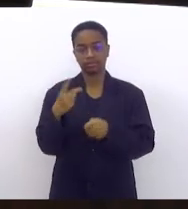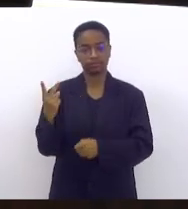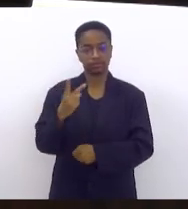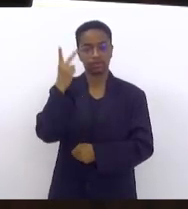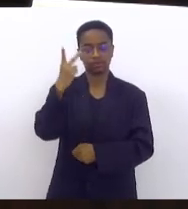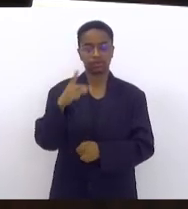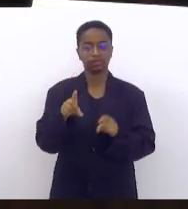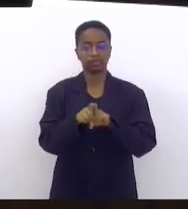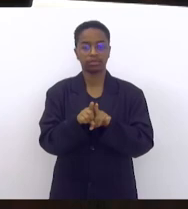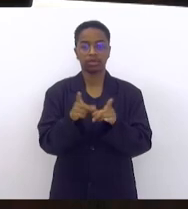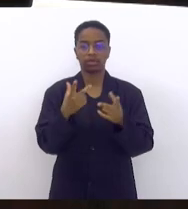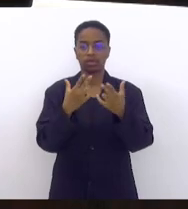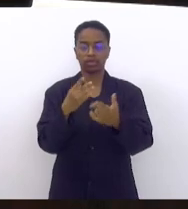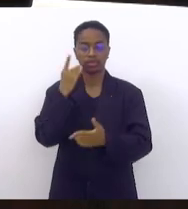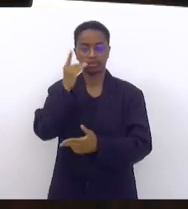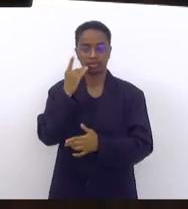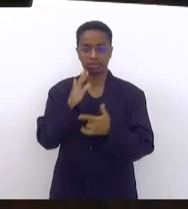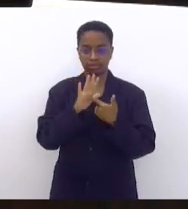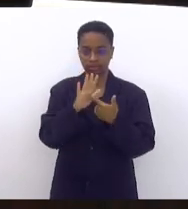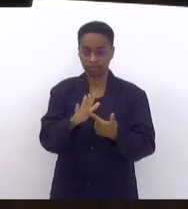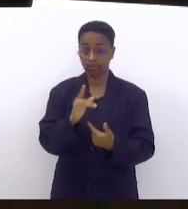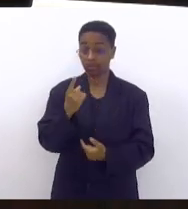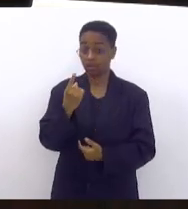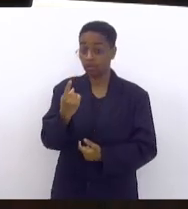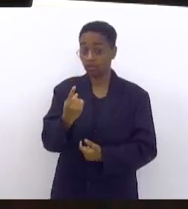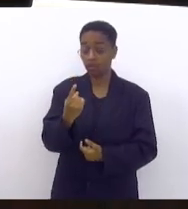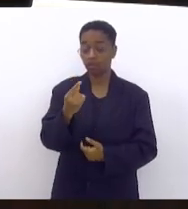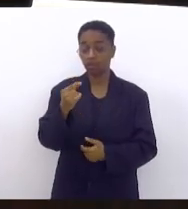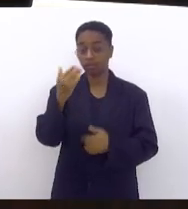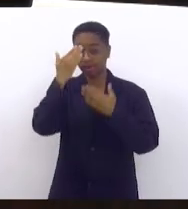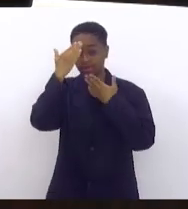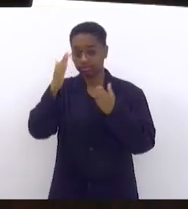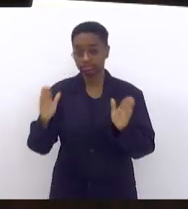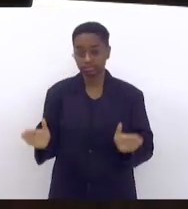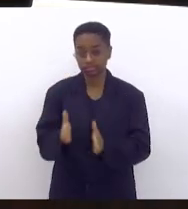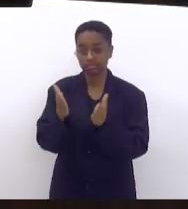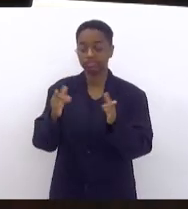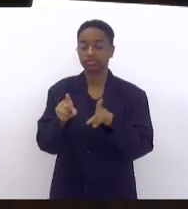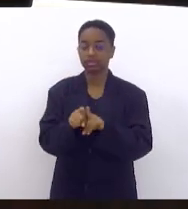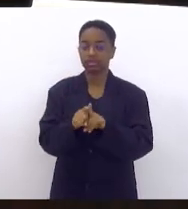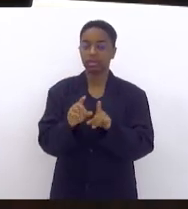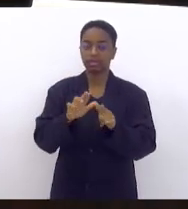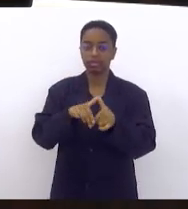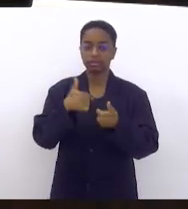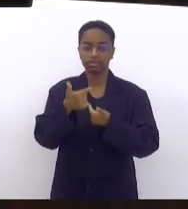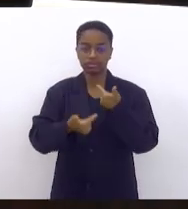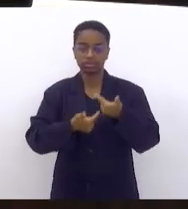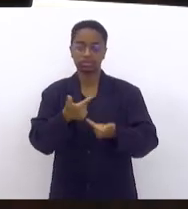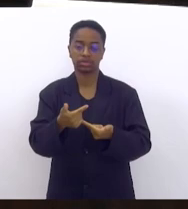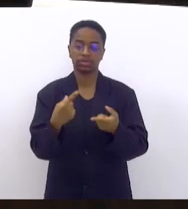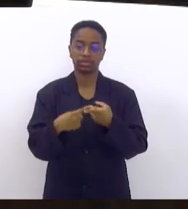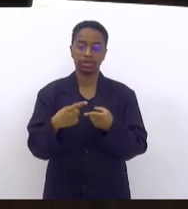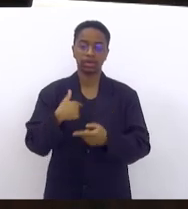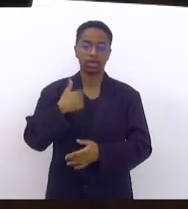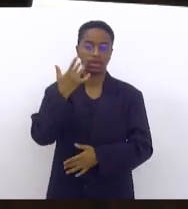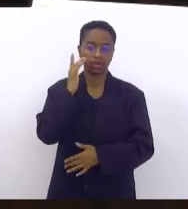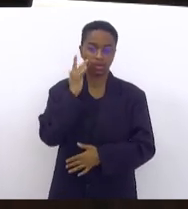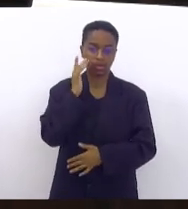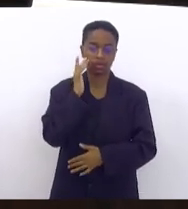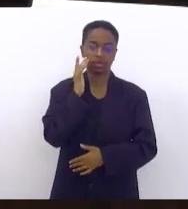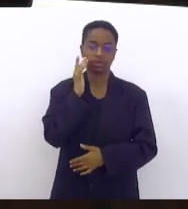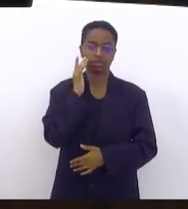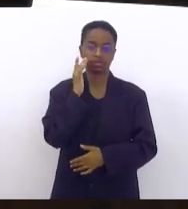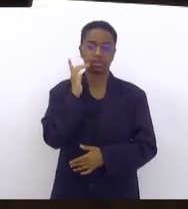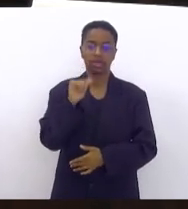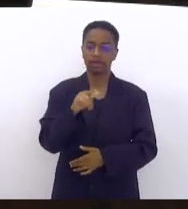também o deputado destacou, uma gratificação de incentivo, mas por produtividade, que eu acho que isso que